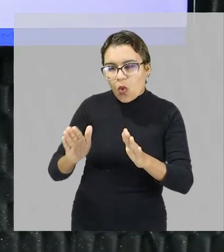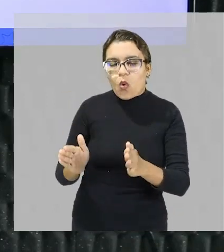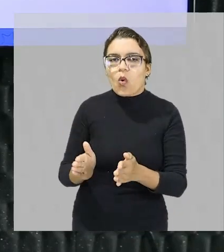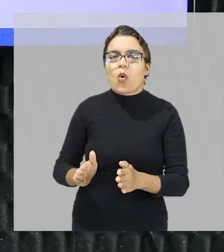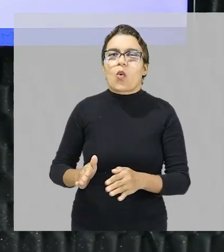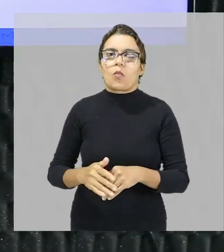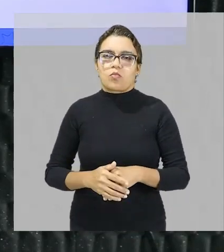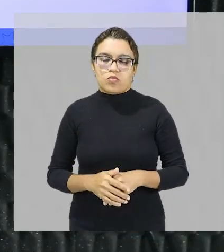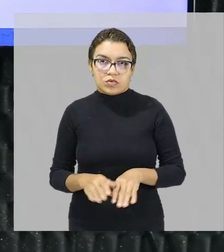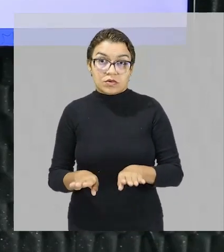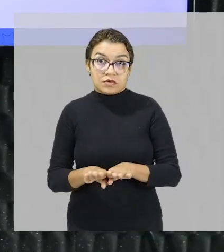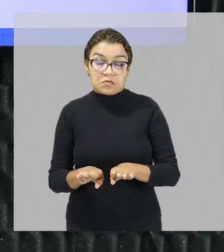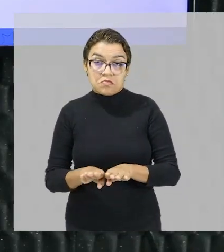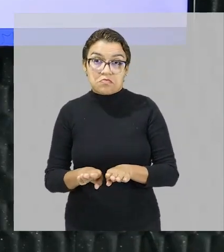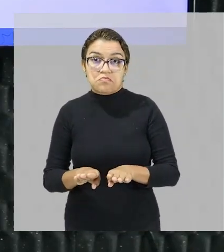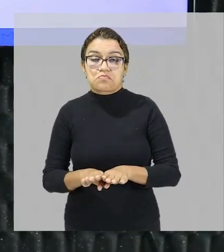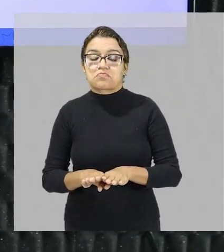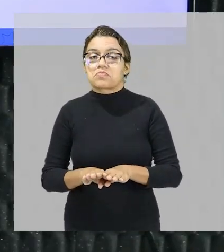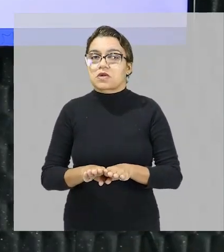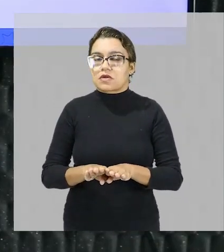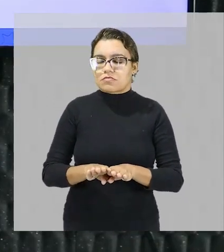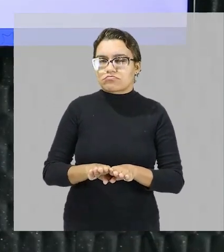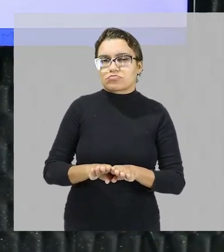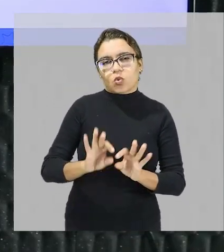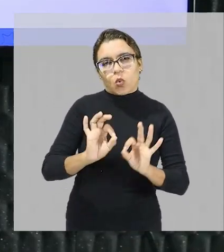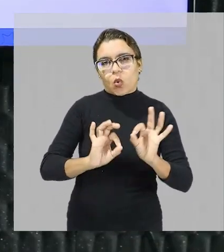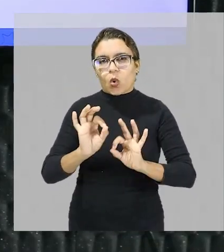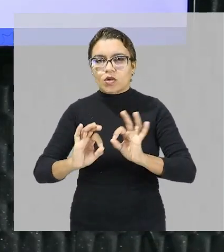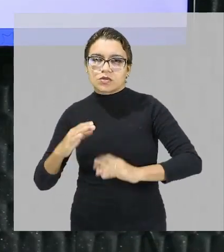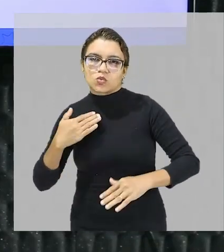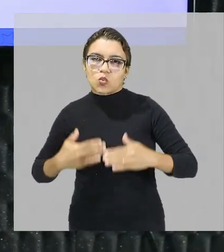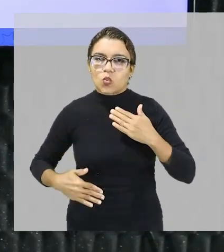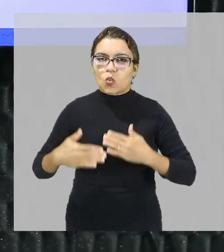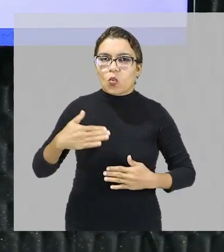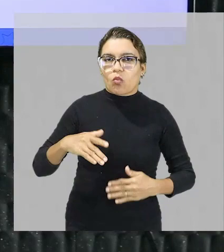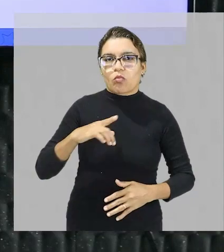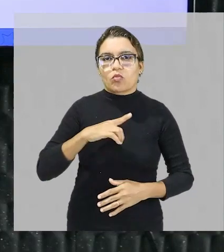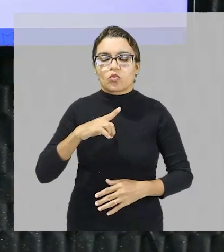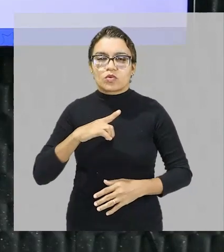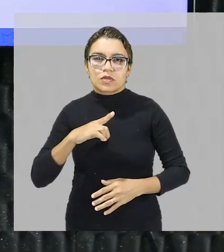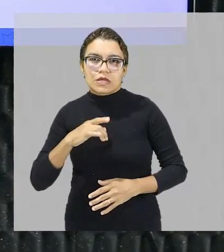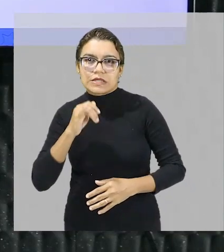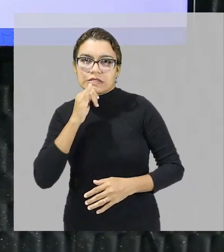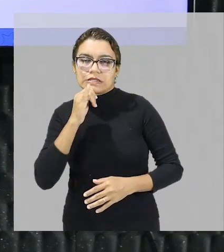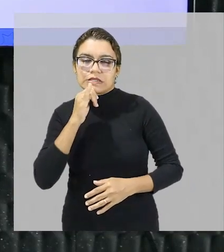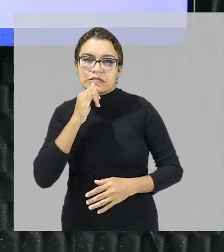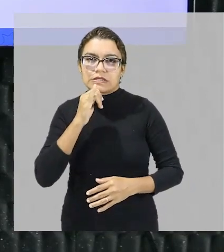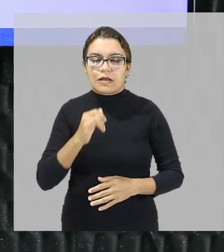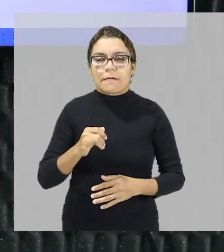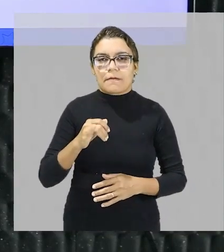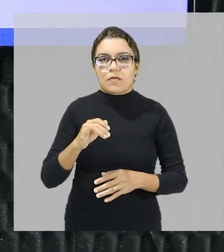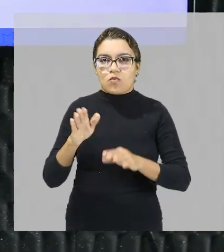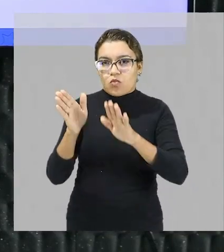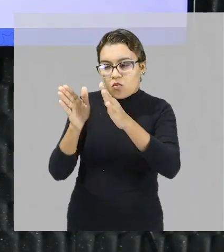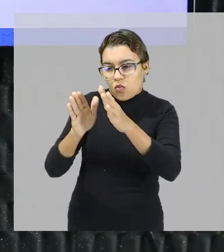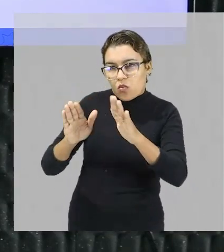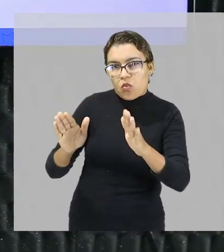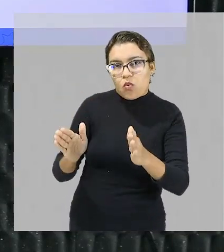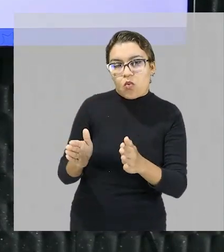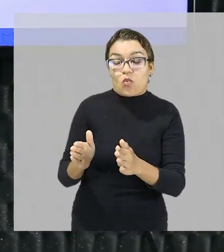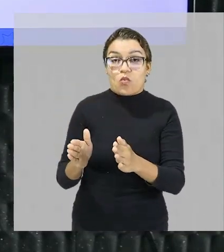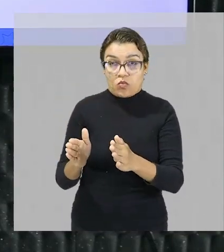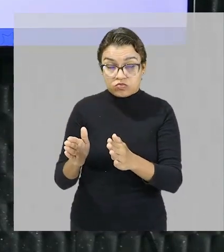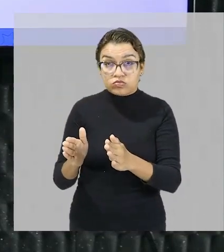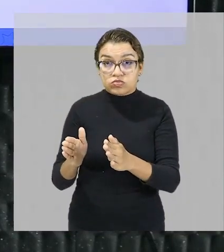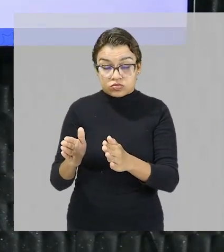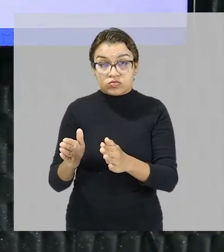distribuição da gordura em determinadas partes do corpo, fazendo com que a mulher ela tenha um corpo um pouco mais arredondado, tá?